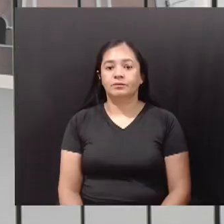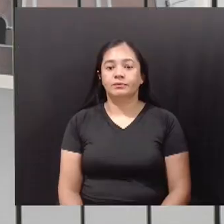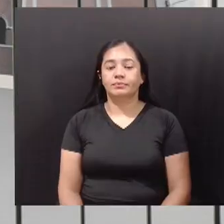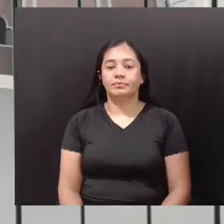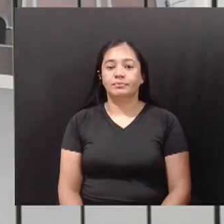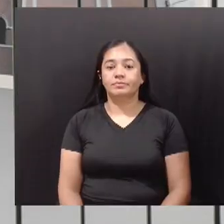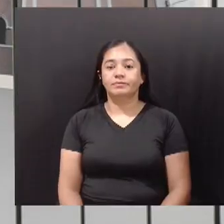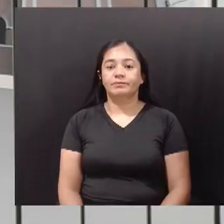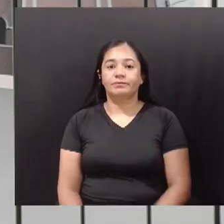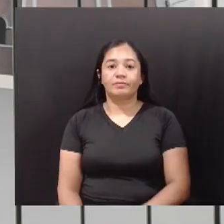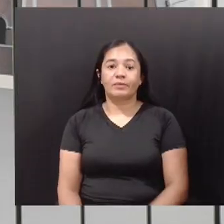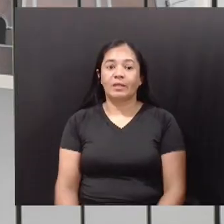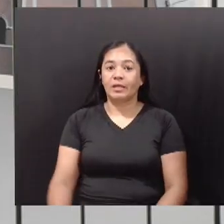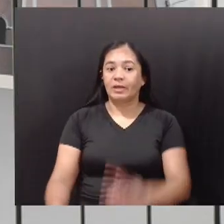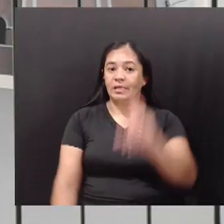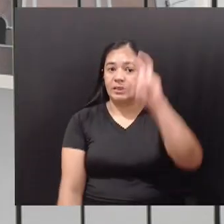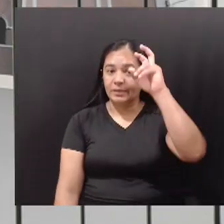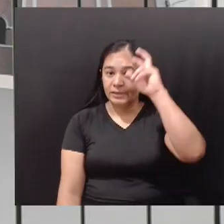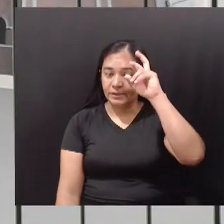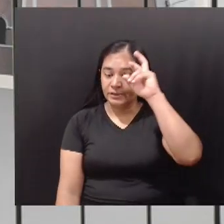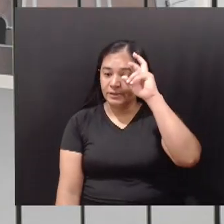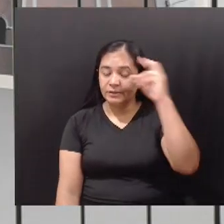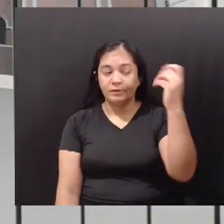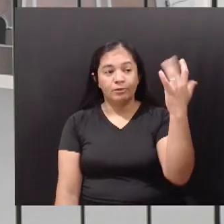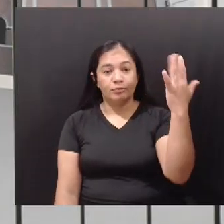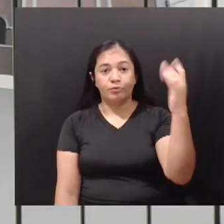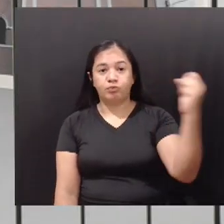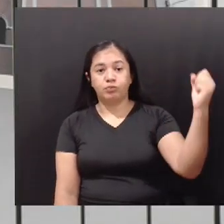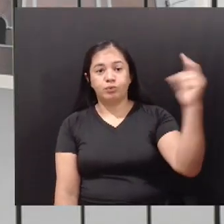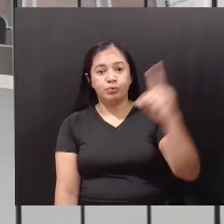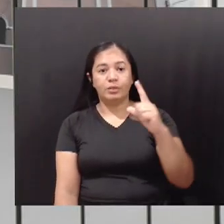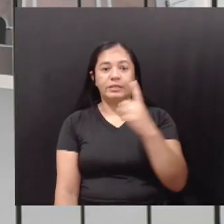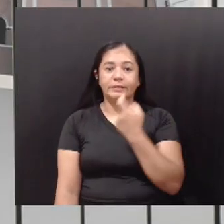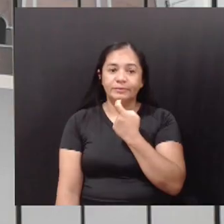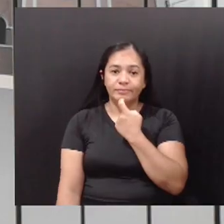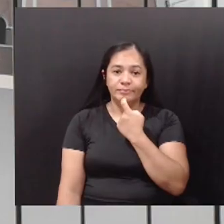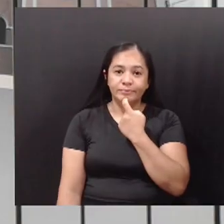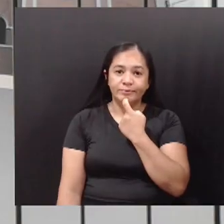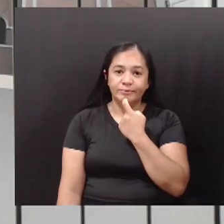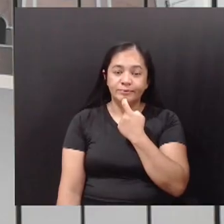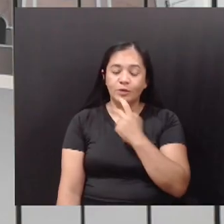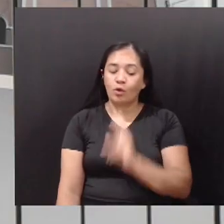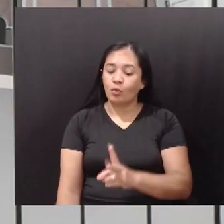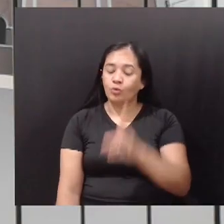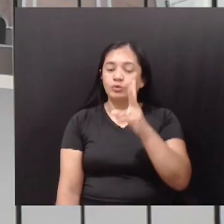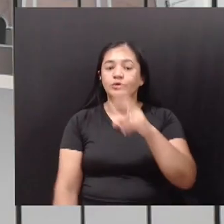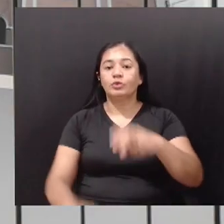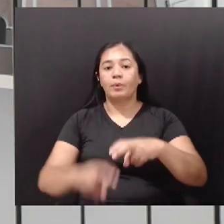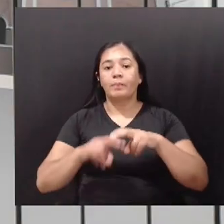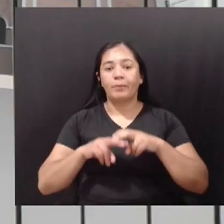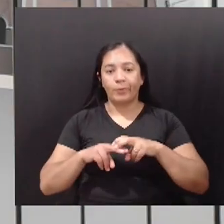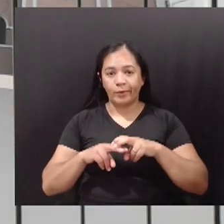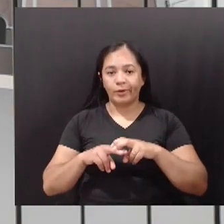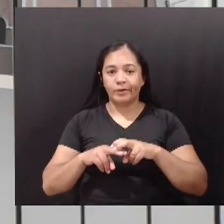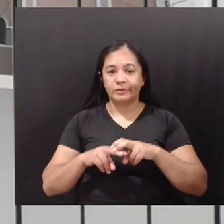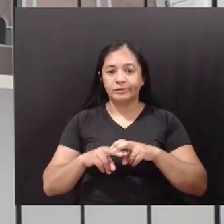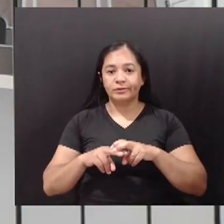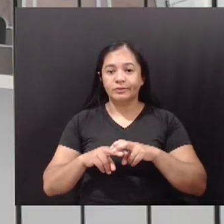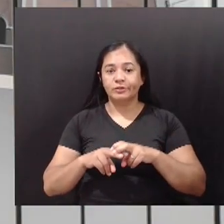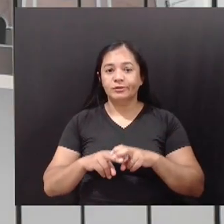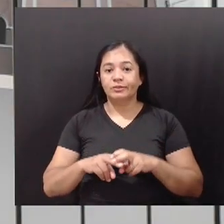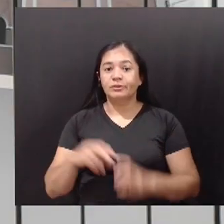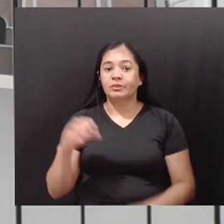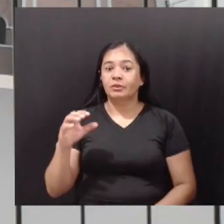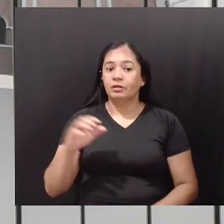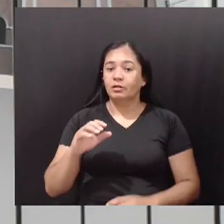Quinta-feira de tempo ensolarado aqui em Campinas, fica firme por conta da atuação, da massa de ar mais